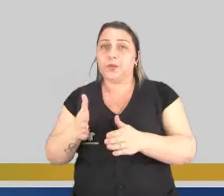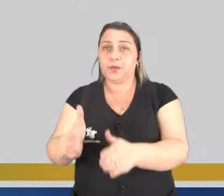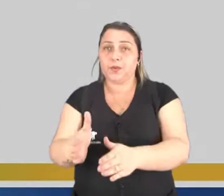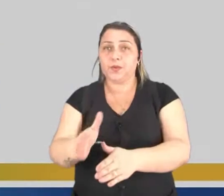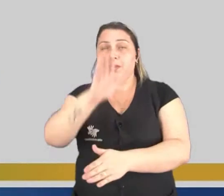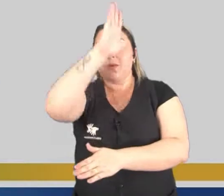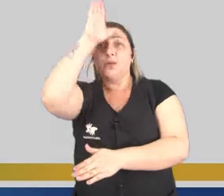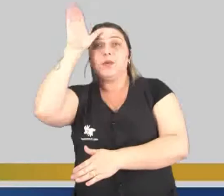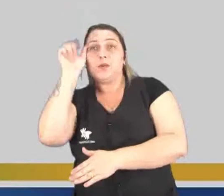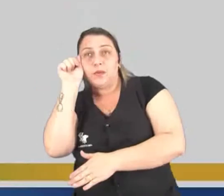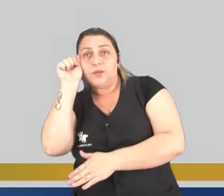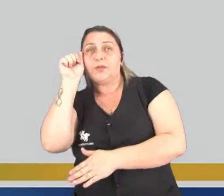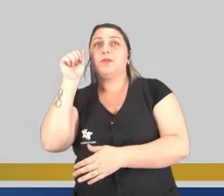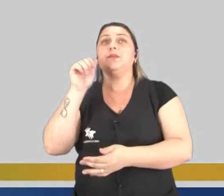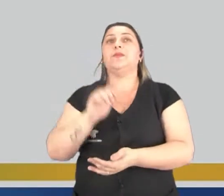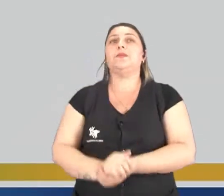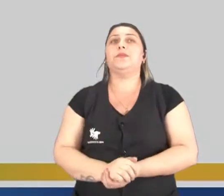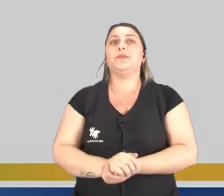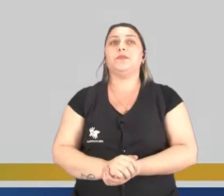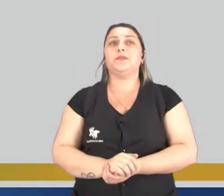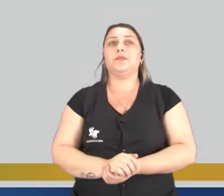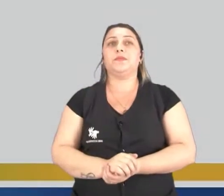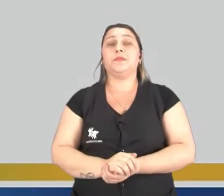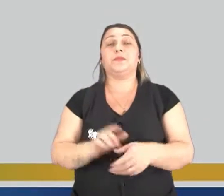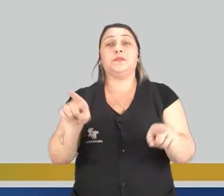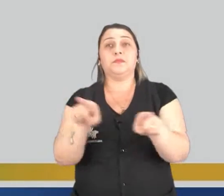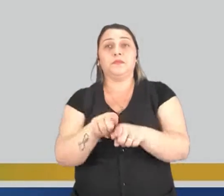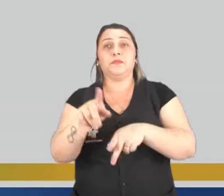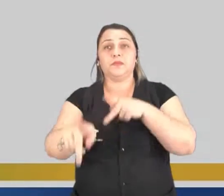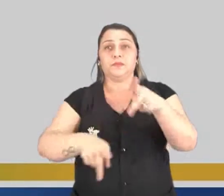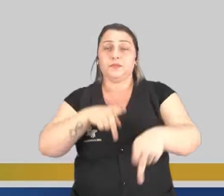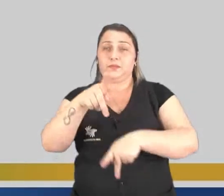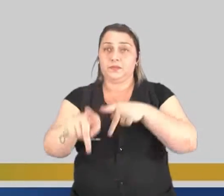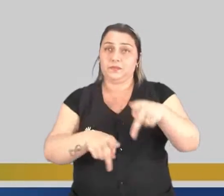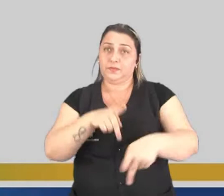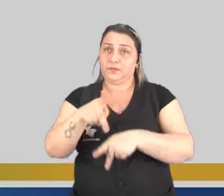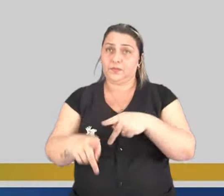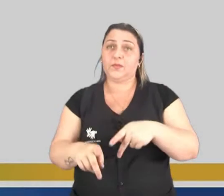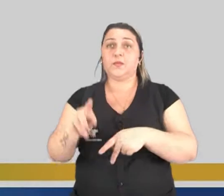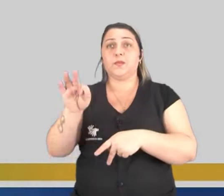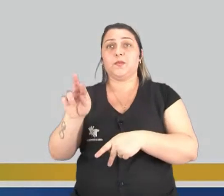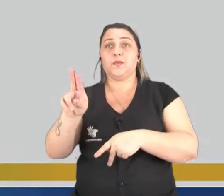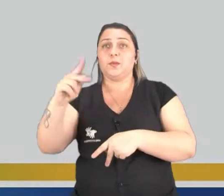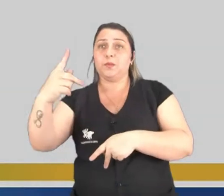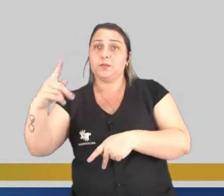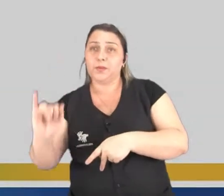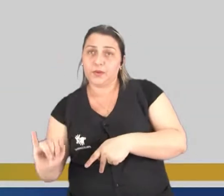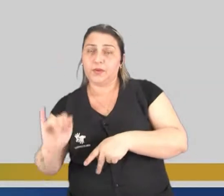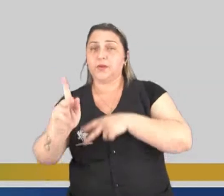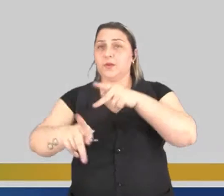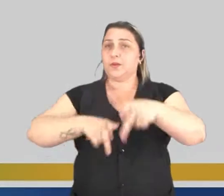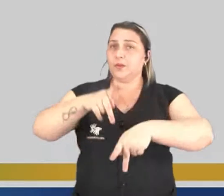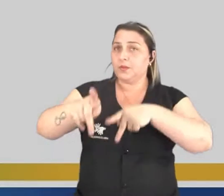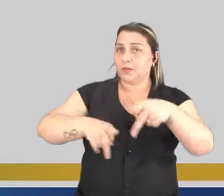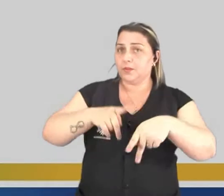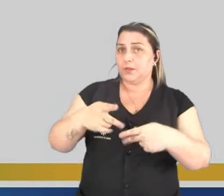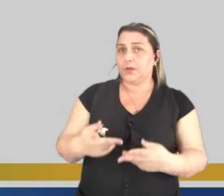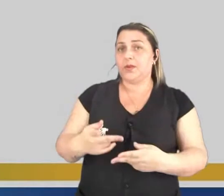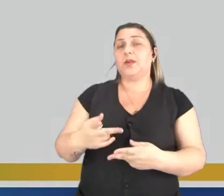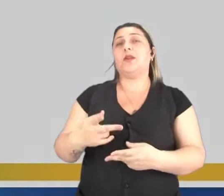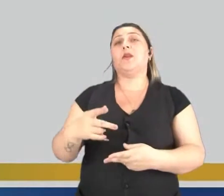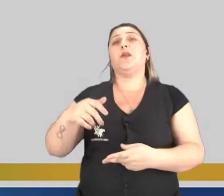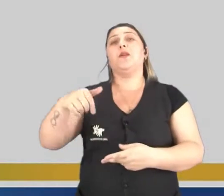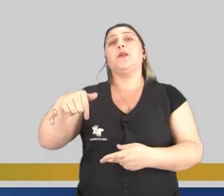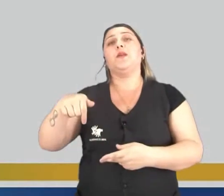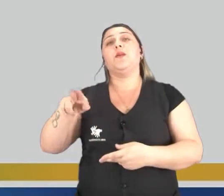rio Amazonas. Entre esses povos estavam os tupis. Os povos tupis, e